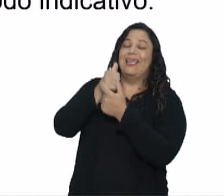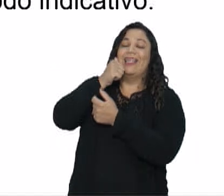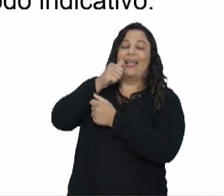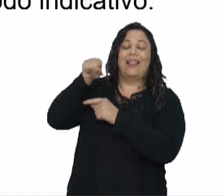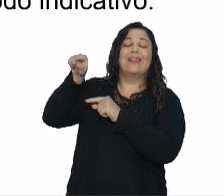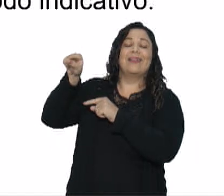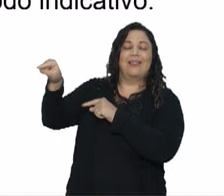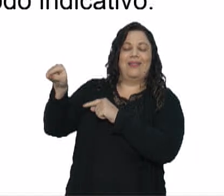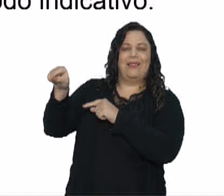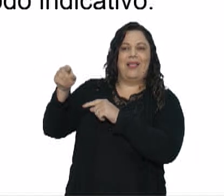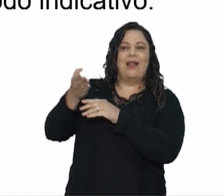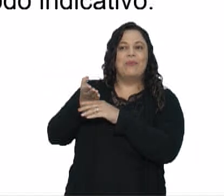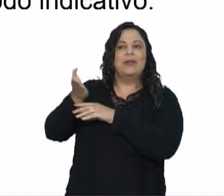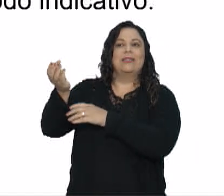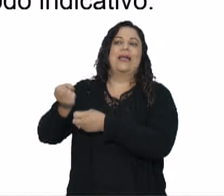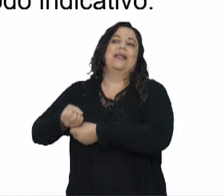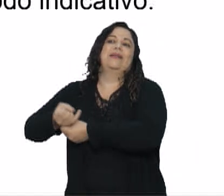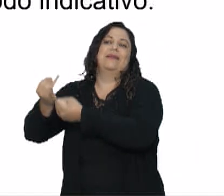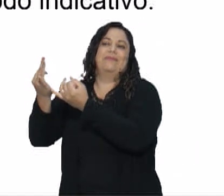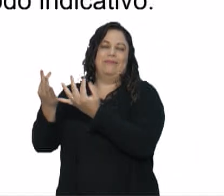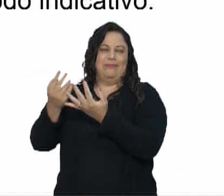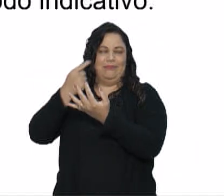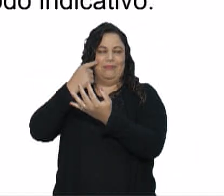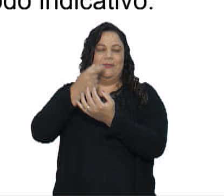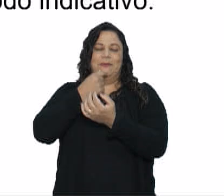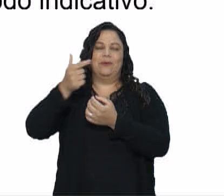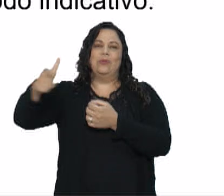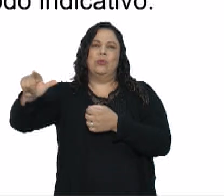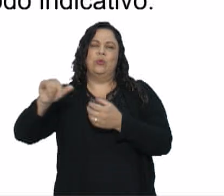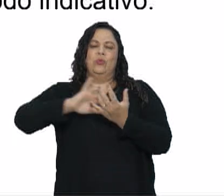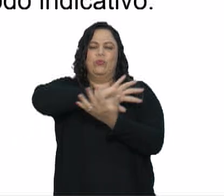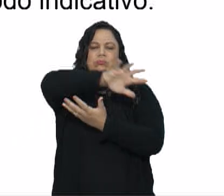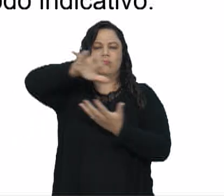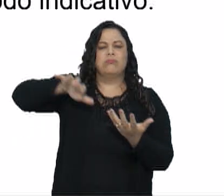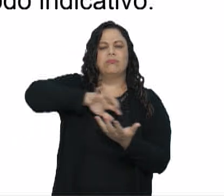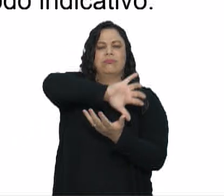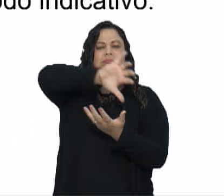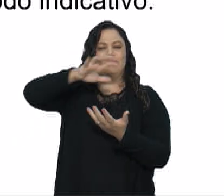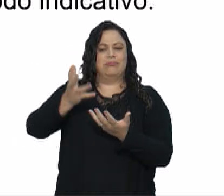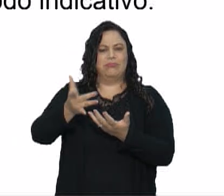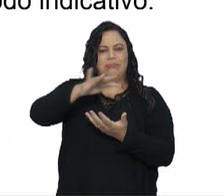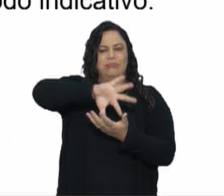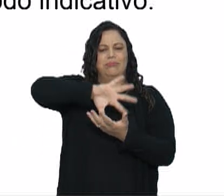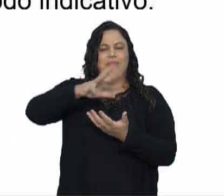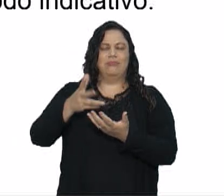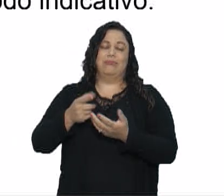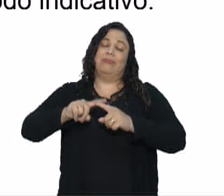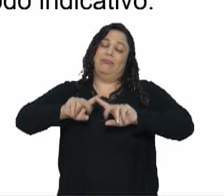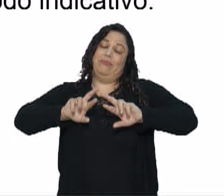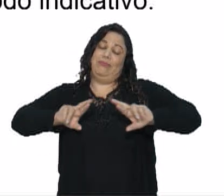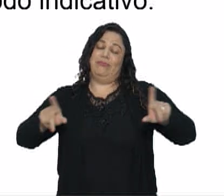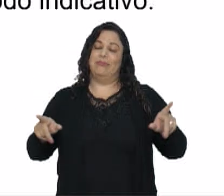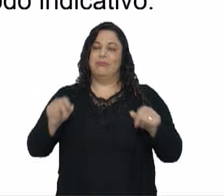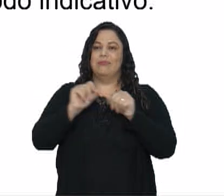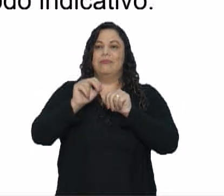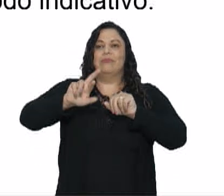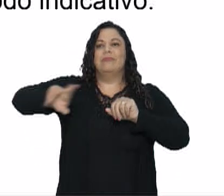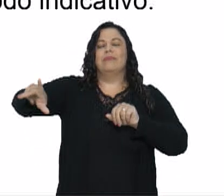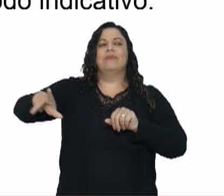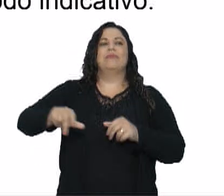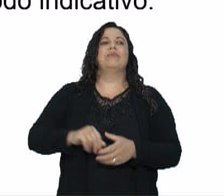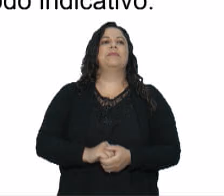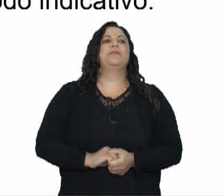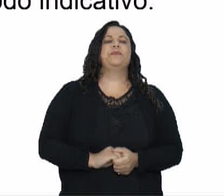véspera consultar uma cartomante. A diferença é que o fazia por outras palavras. Sobre